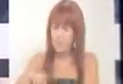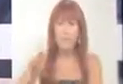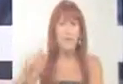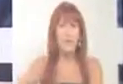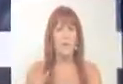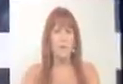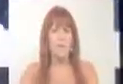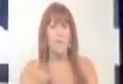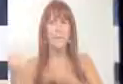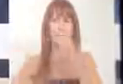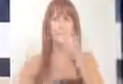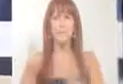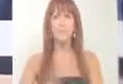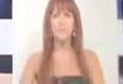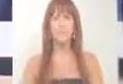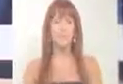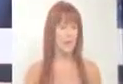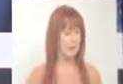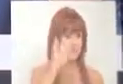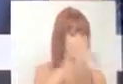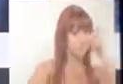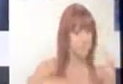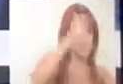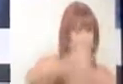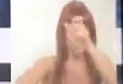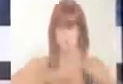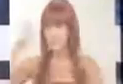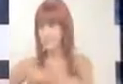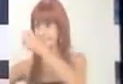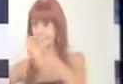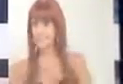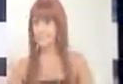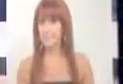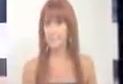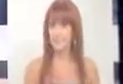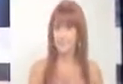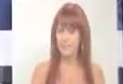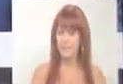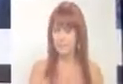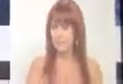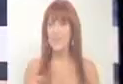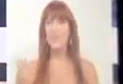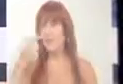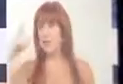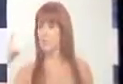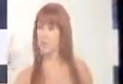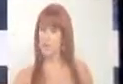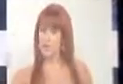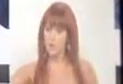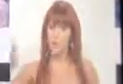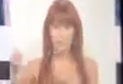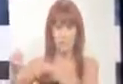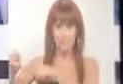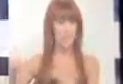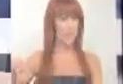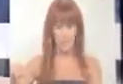livre e localmente, fruto de uma avaliação entre as populações, as respectivas populações e os eleitos locais,